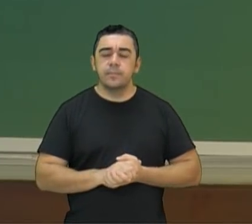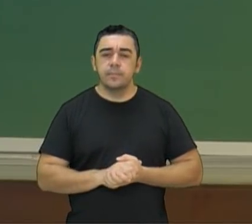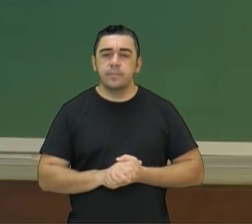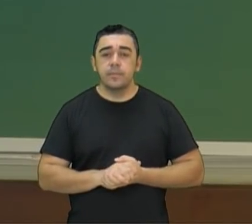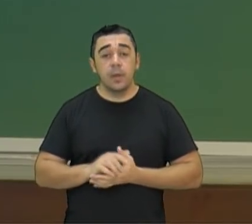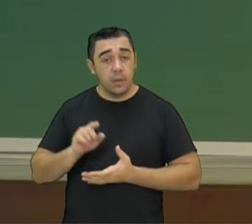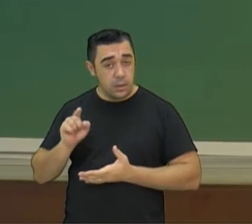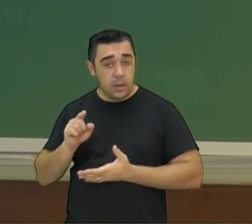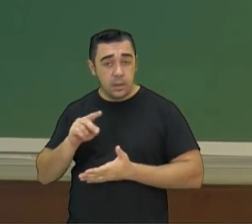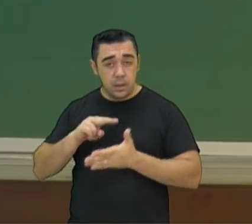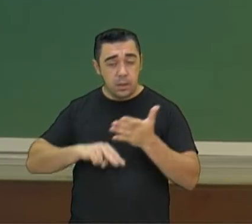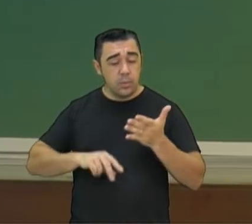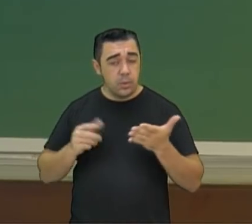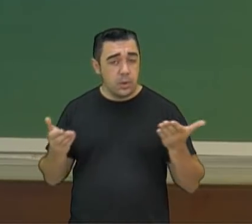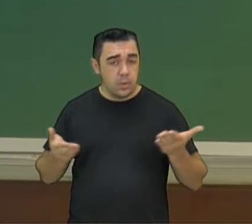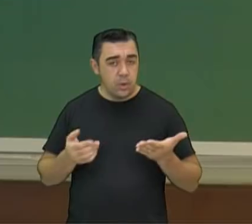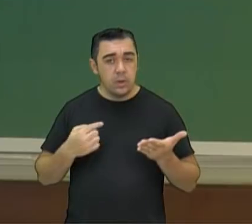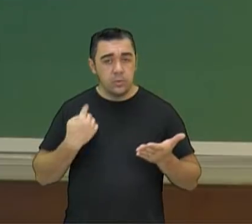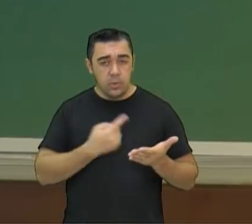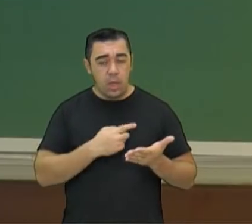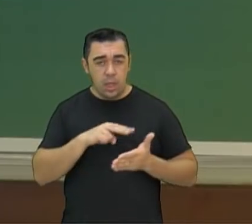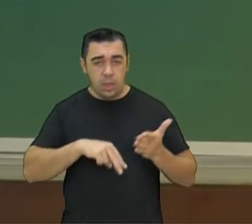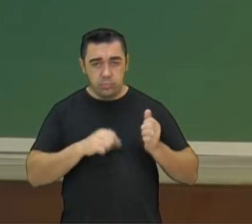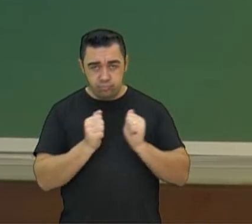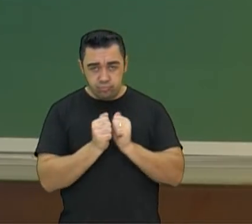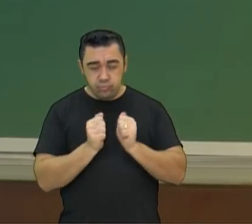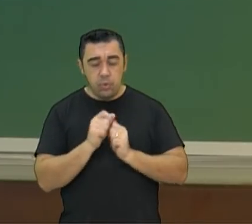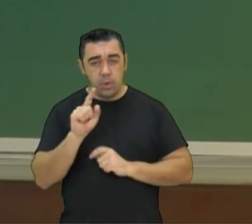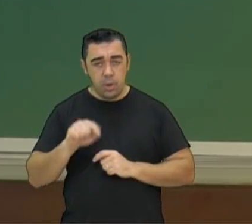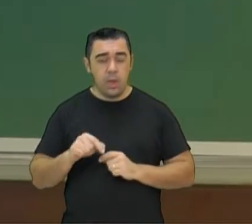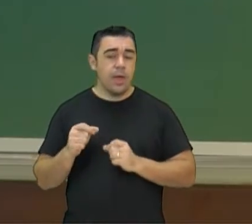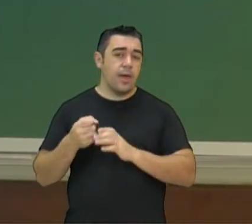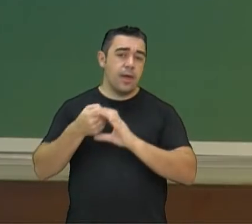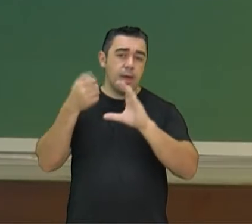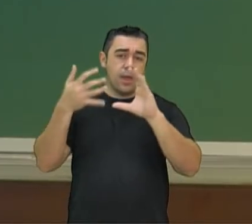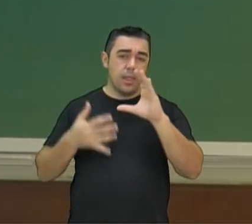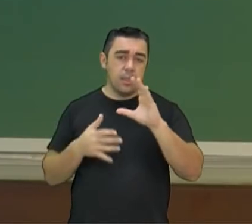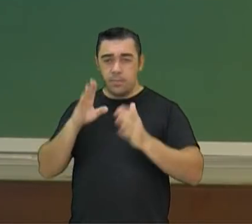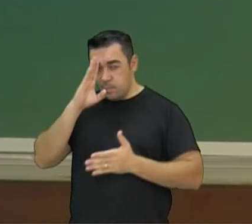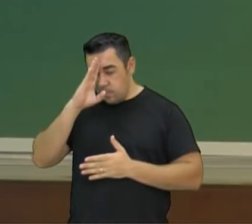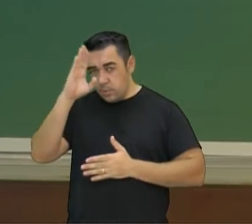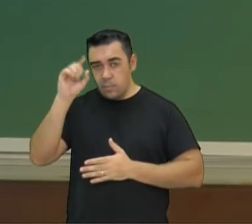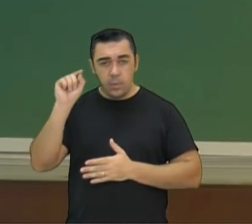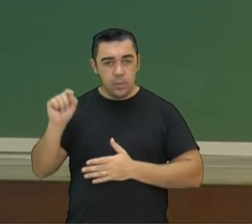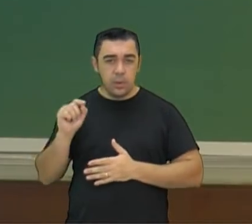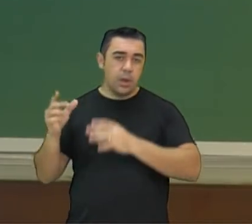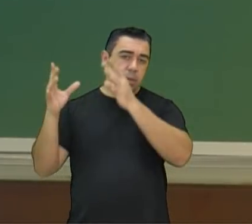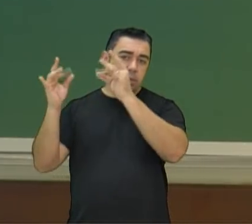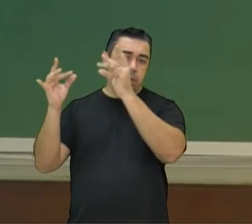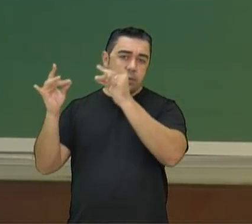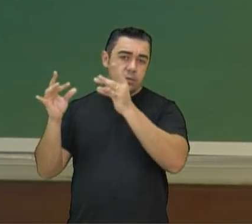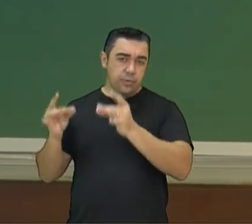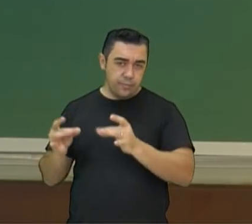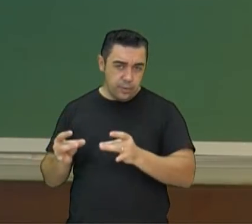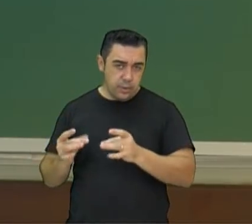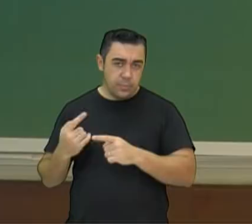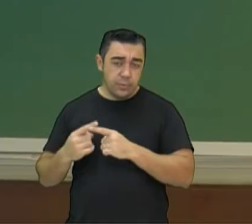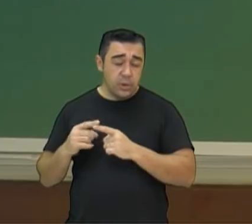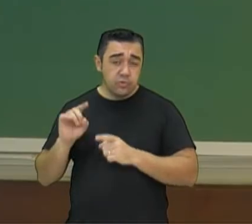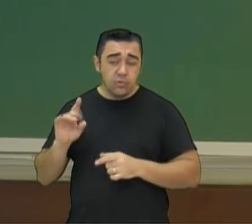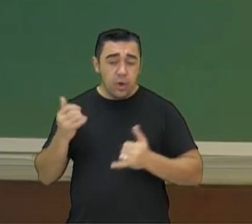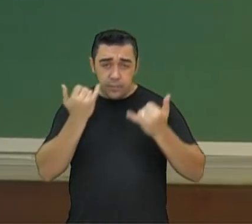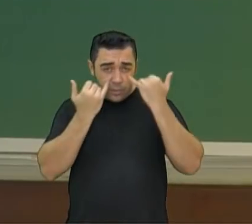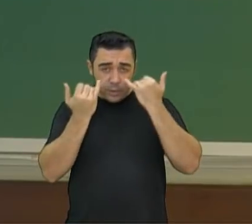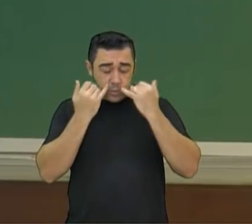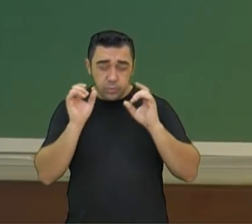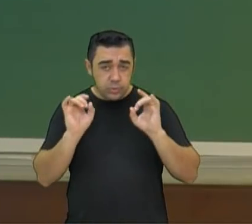a resenha que você acabou de ler, que nós lemos juntos, apresenta as características predominantes de uma resenha descritiva. Apenas